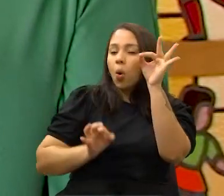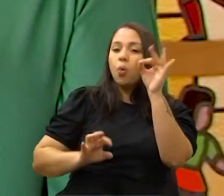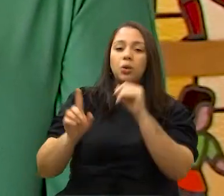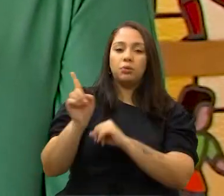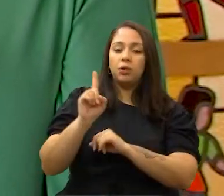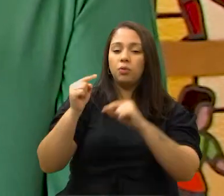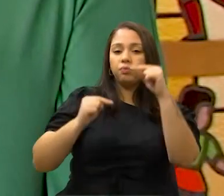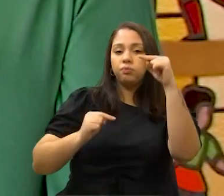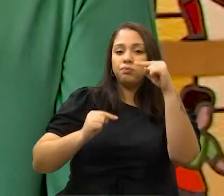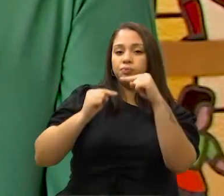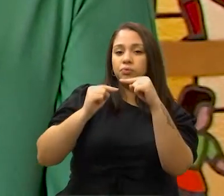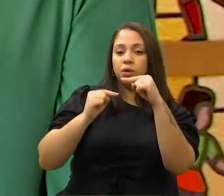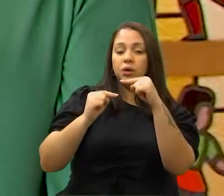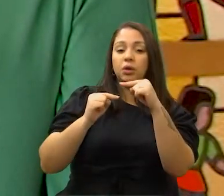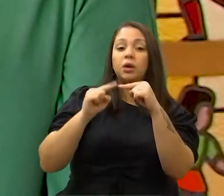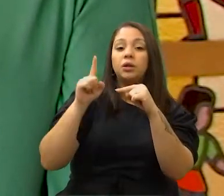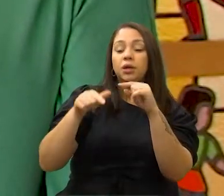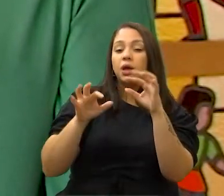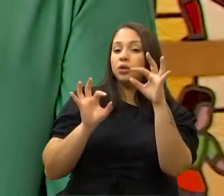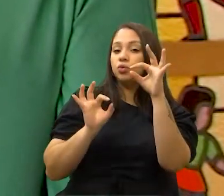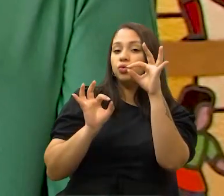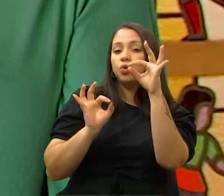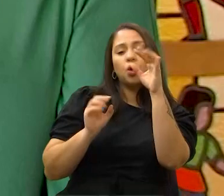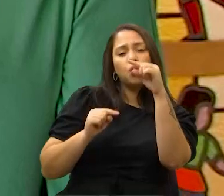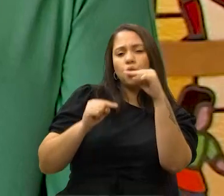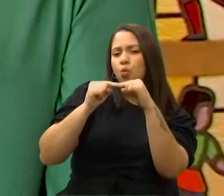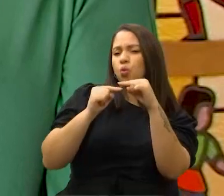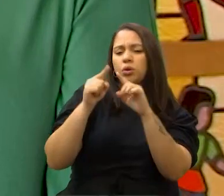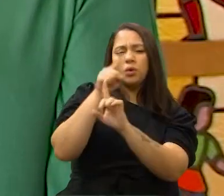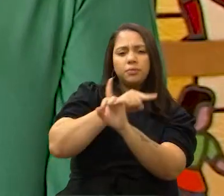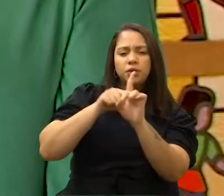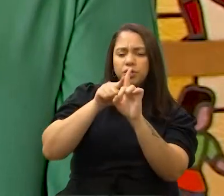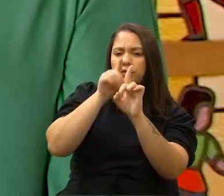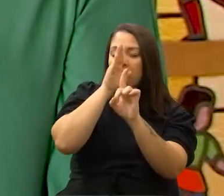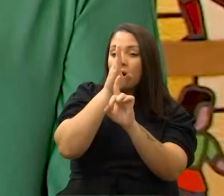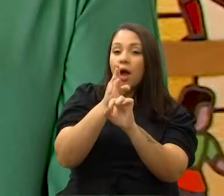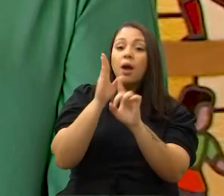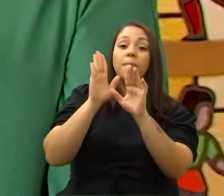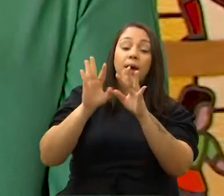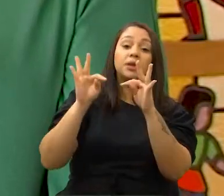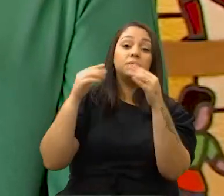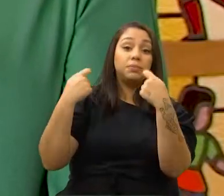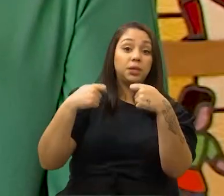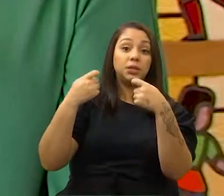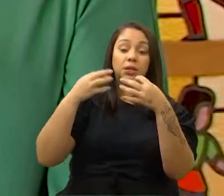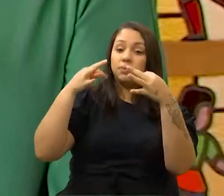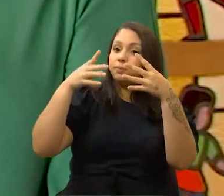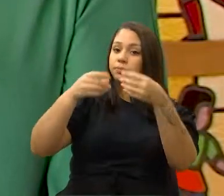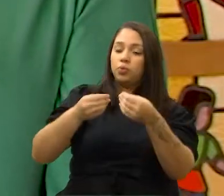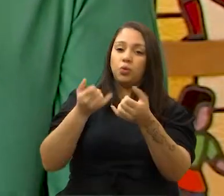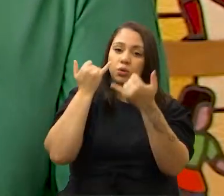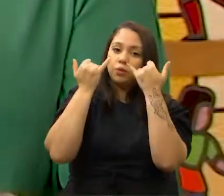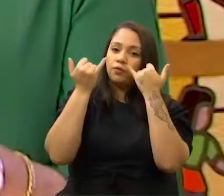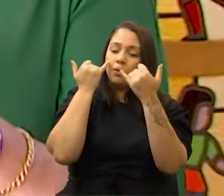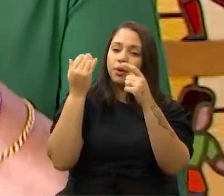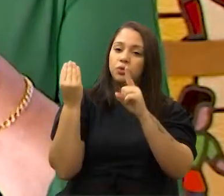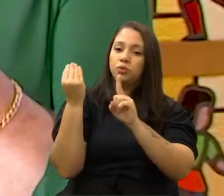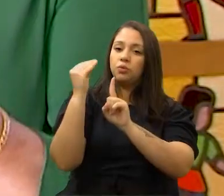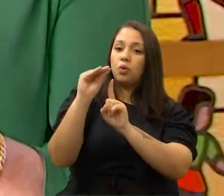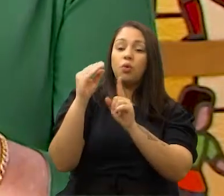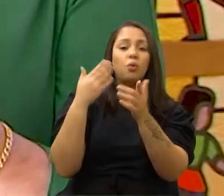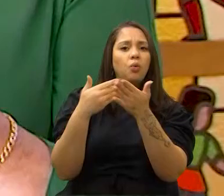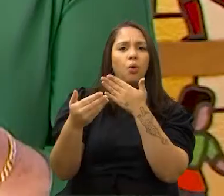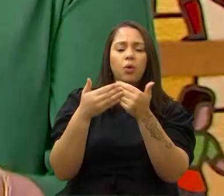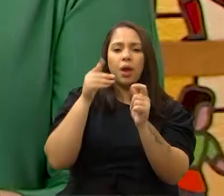né? Uhum. É uma explicação curta, objetiva, mas ela tem que ser bem completa e para